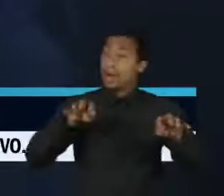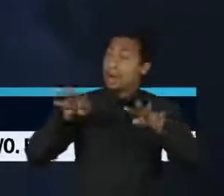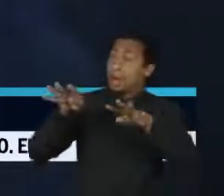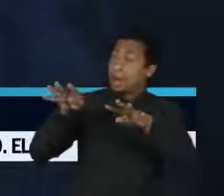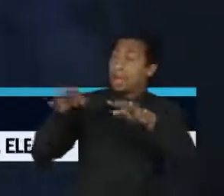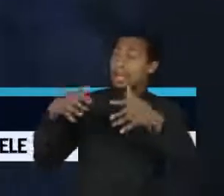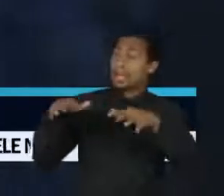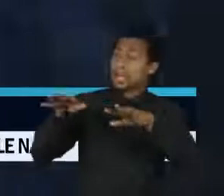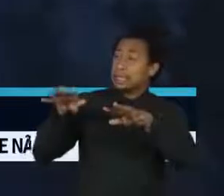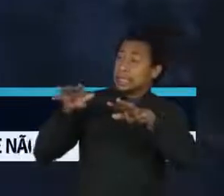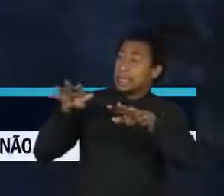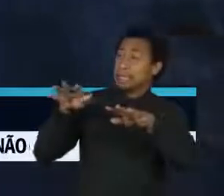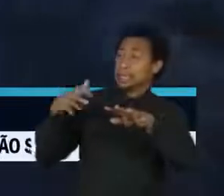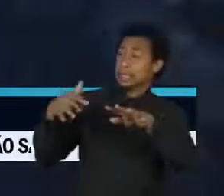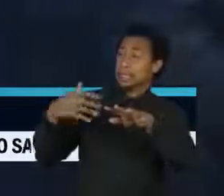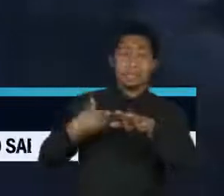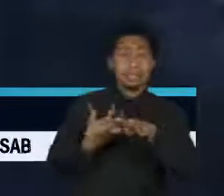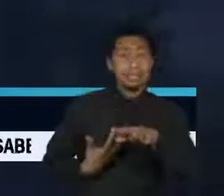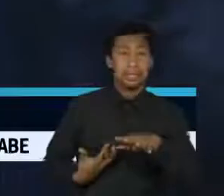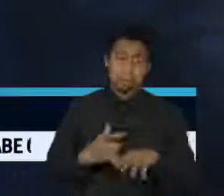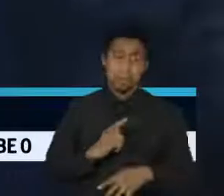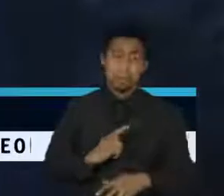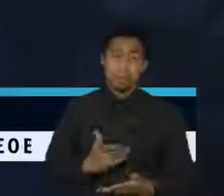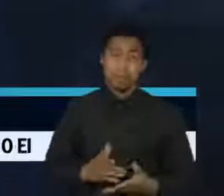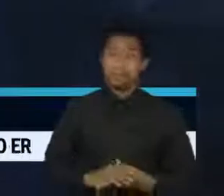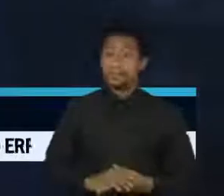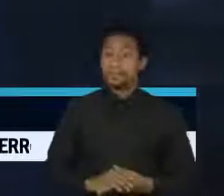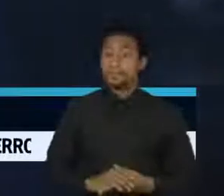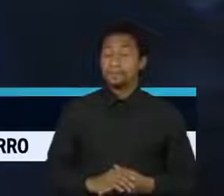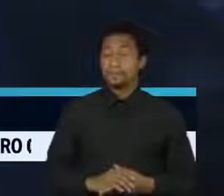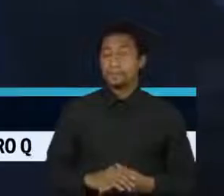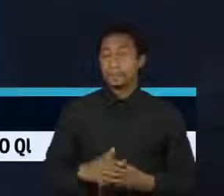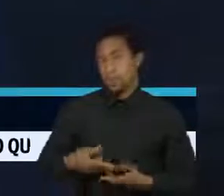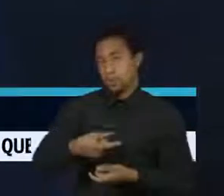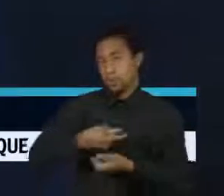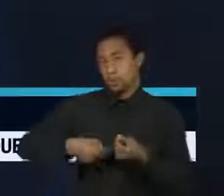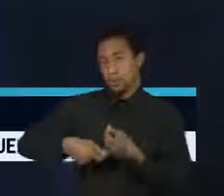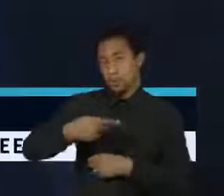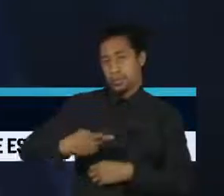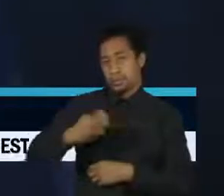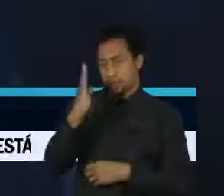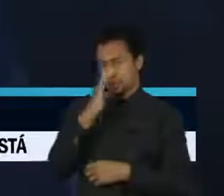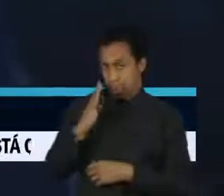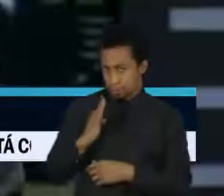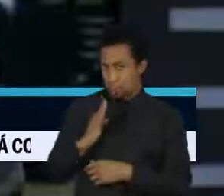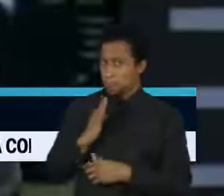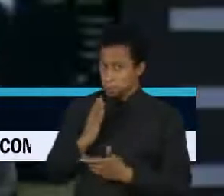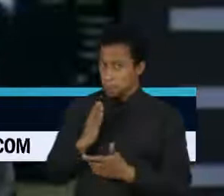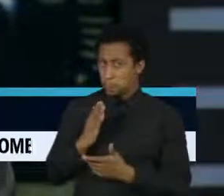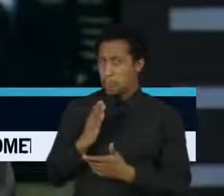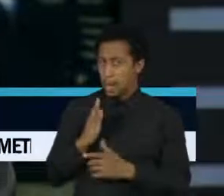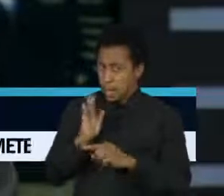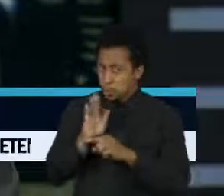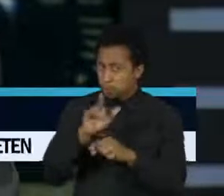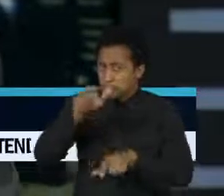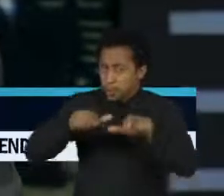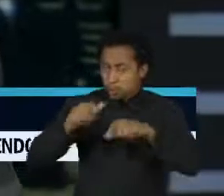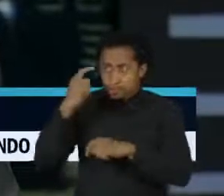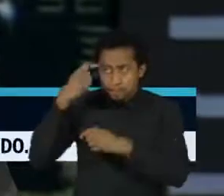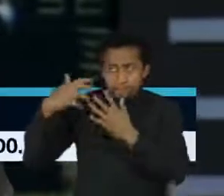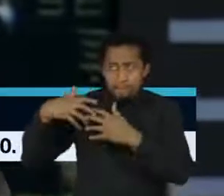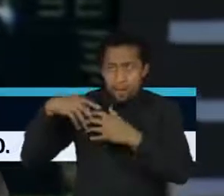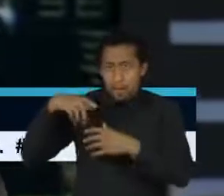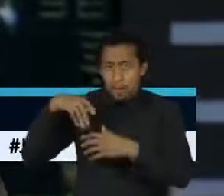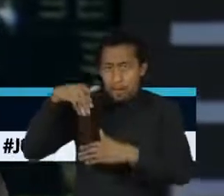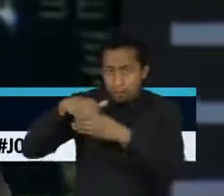o pênis Agora eu te pergunto qual o peso da economia a economia vai conseguir definir a seleção olha as últimas pesquisas aí